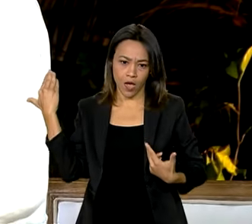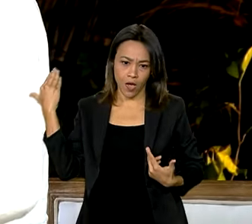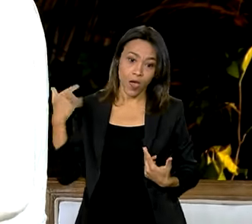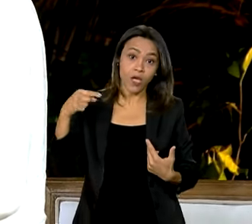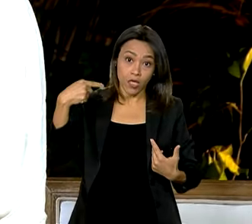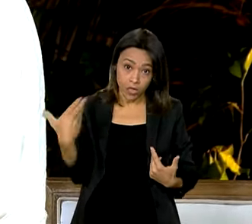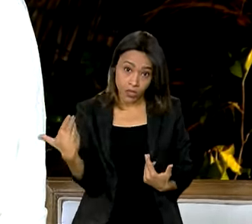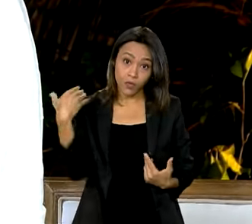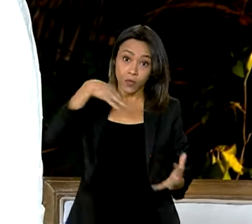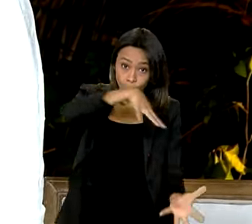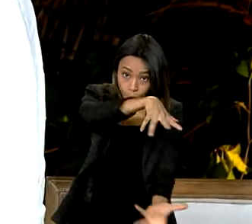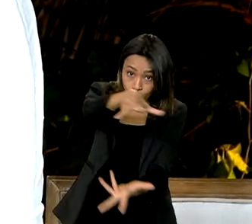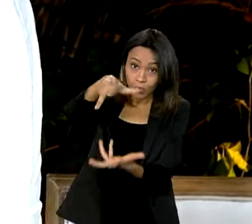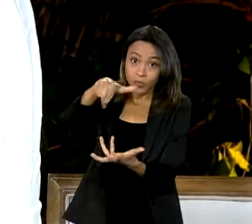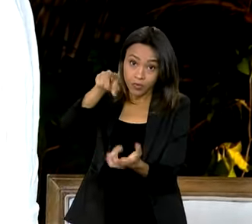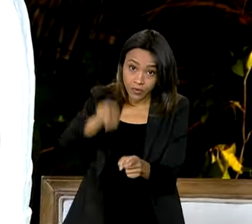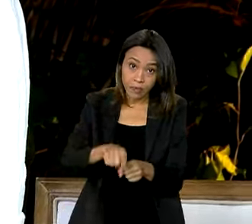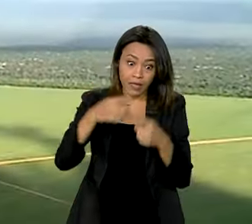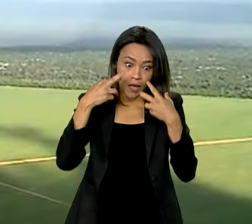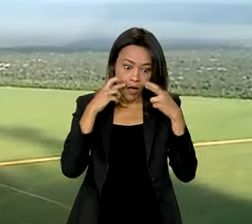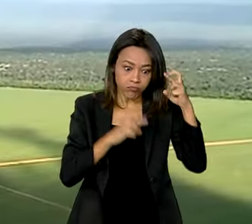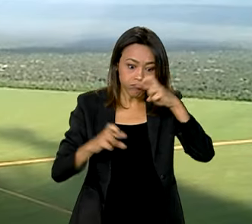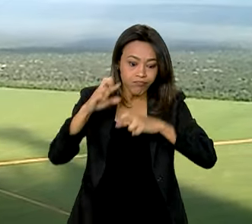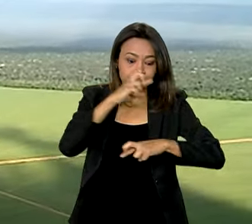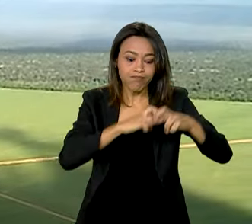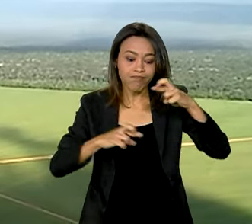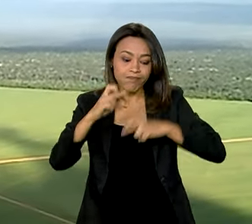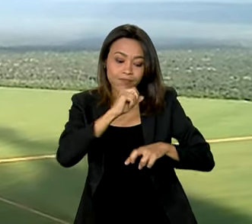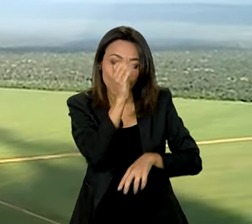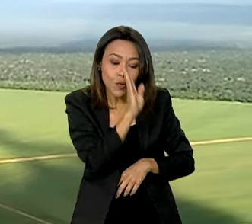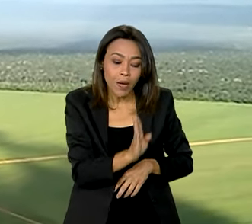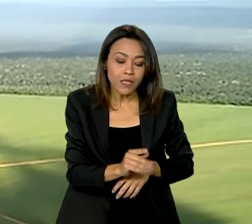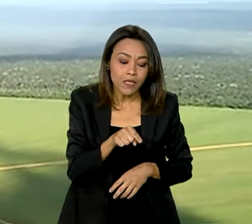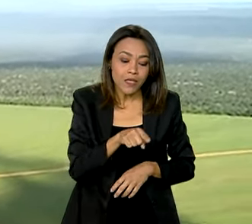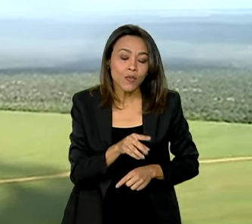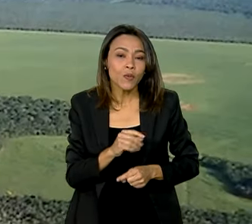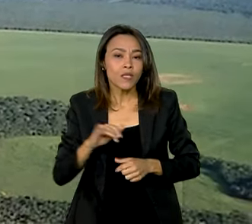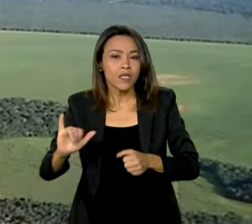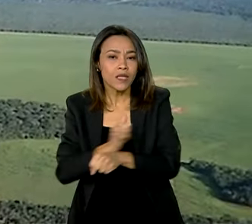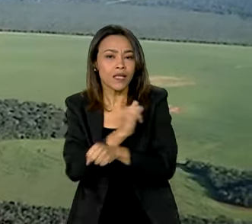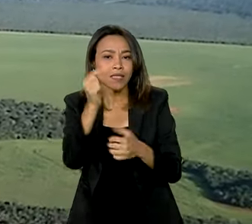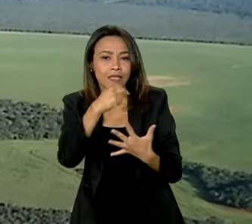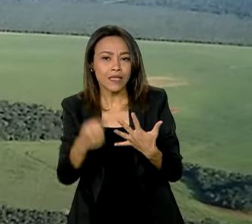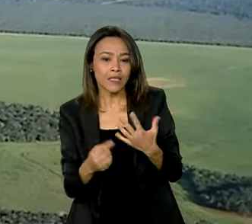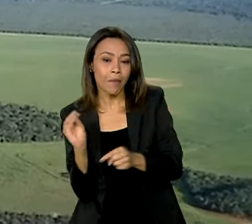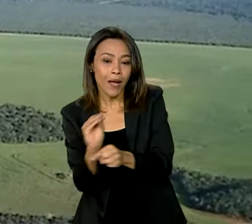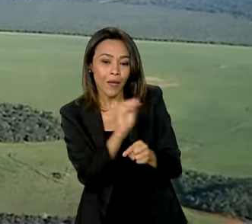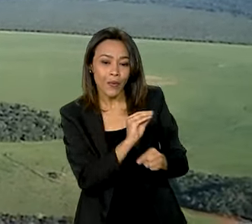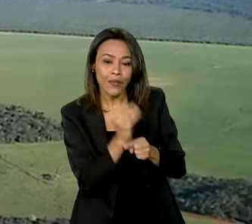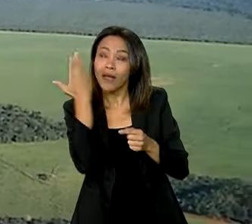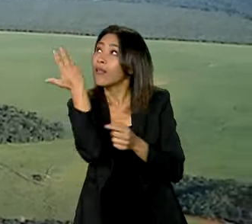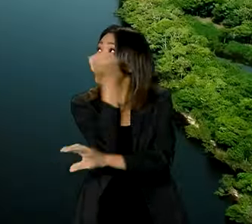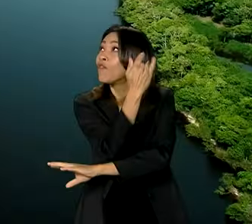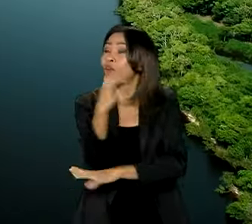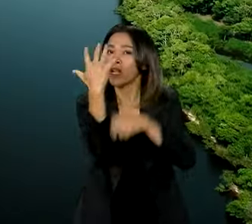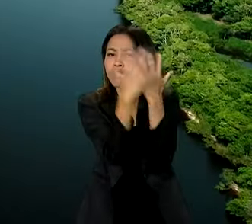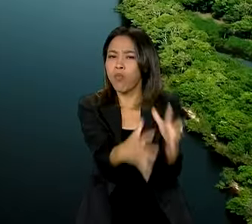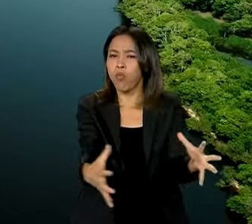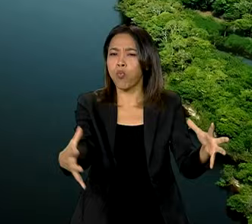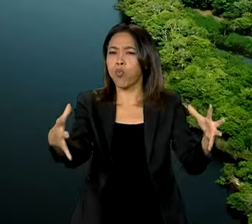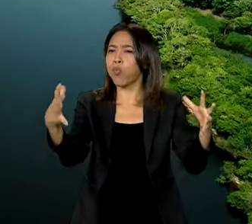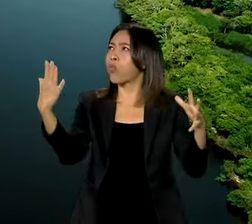o mundo também está de olho no Brasil e nas ações de preservação da maior floresta tropical do mundo,